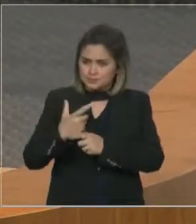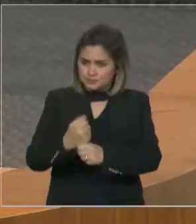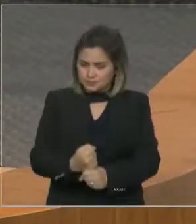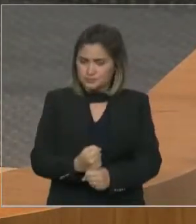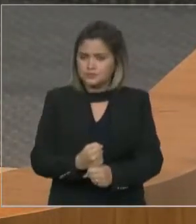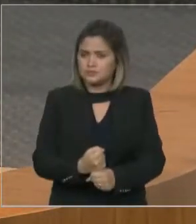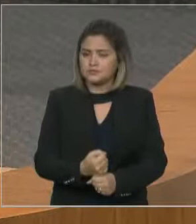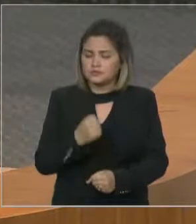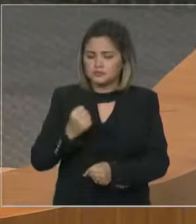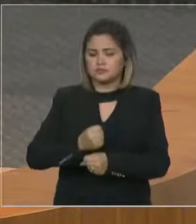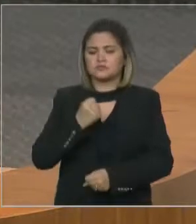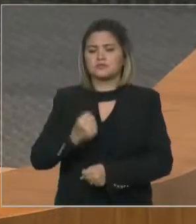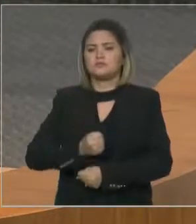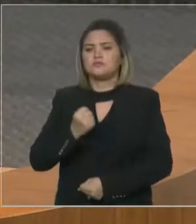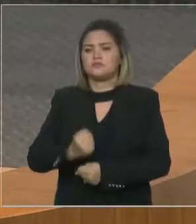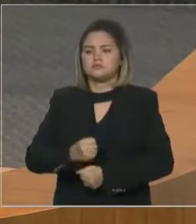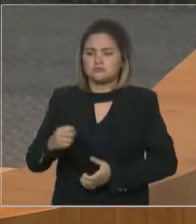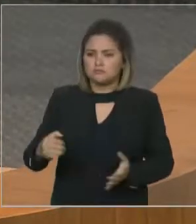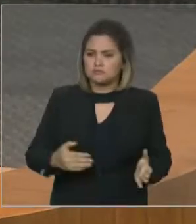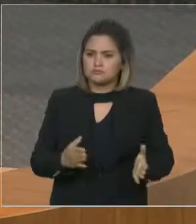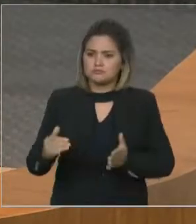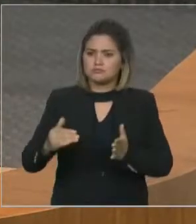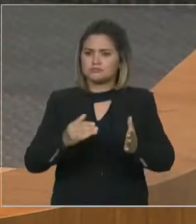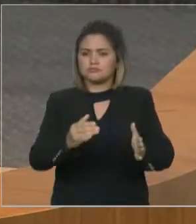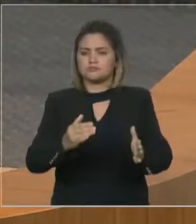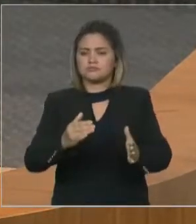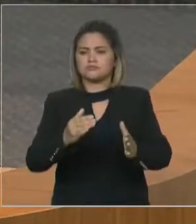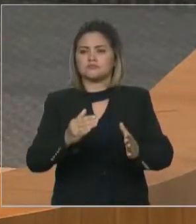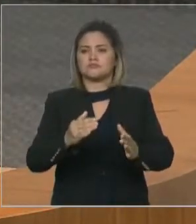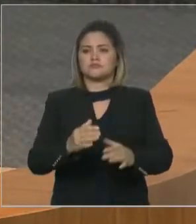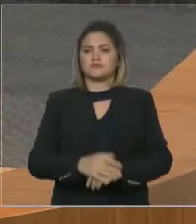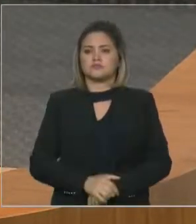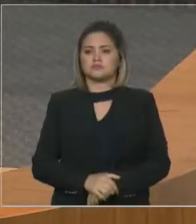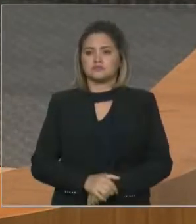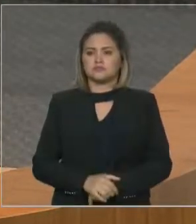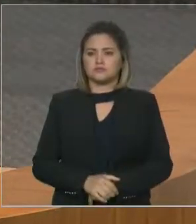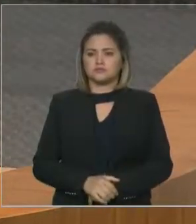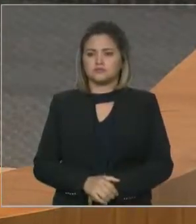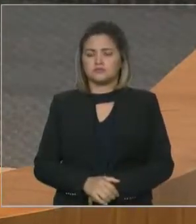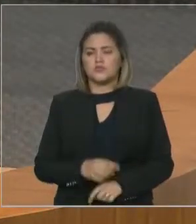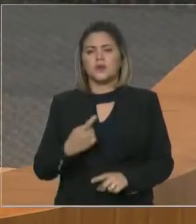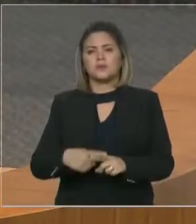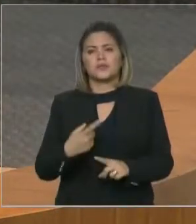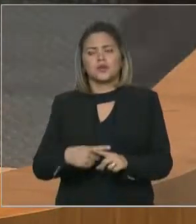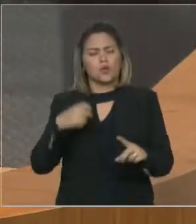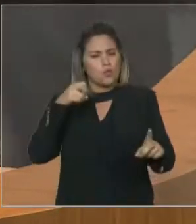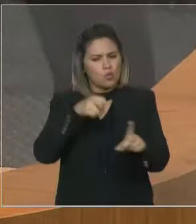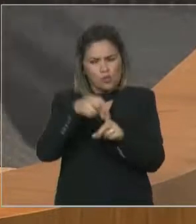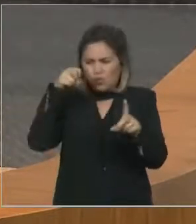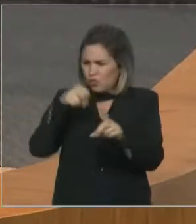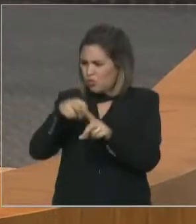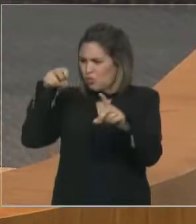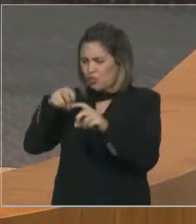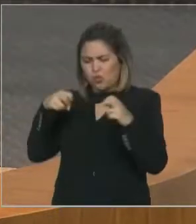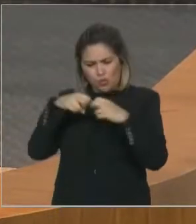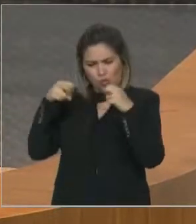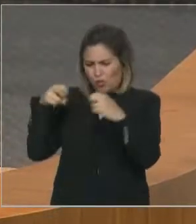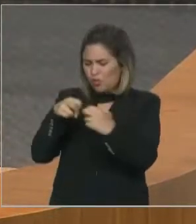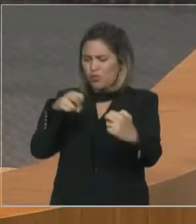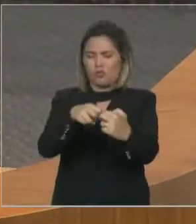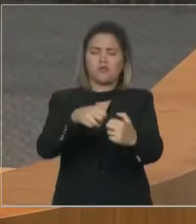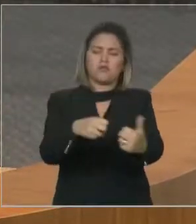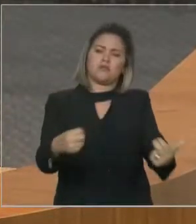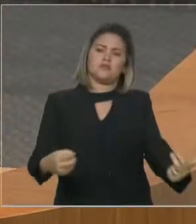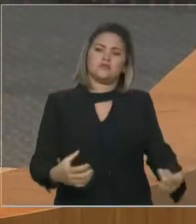a recuperação daquele trecho da estrada que vem acontecendo muitos acidentes. Eu dei entrada aqui nesta casa